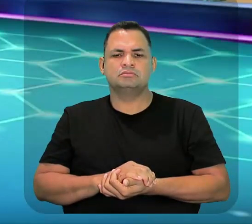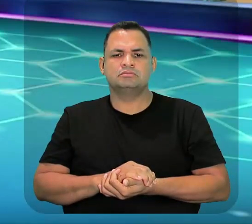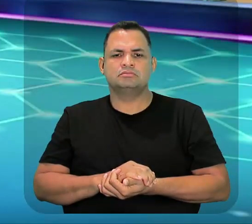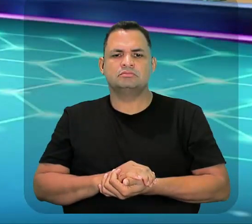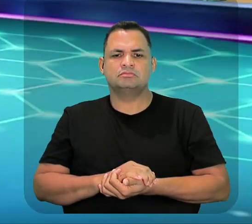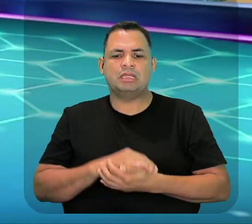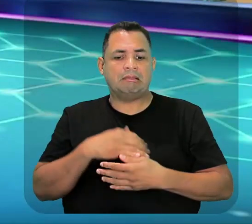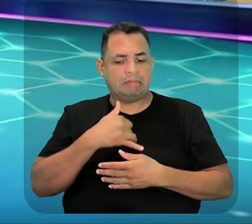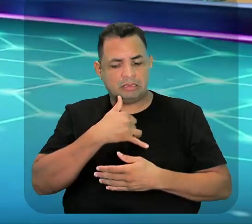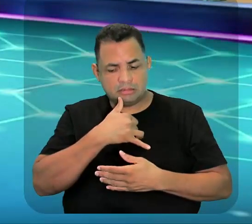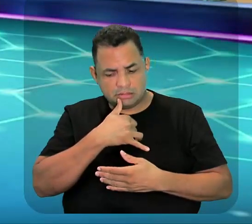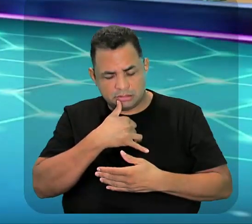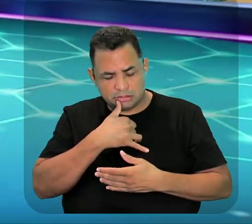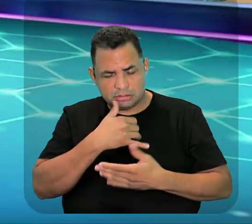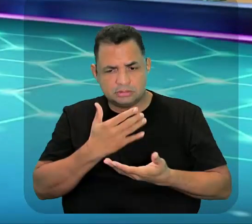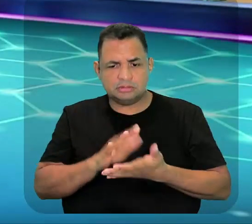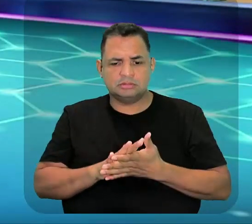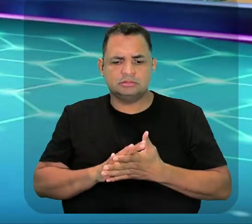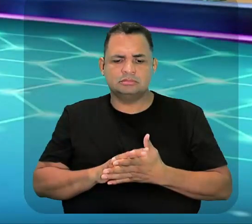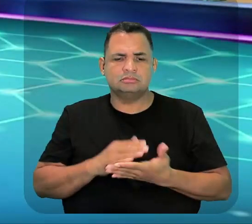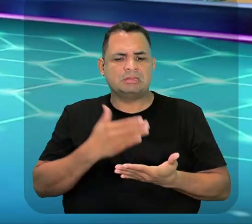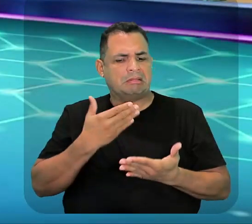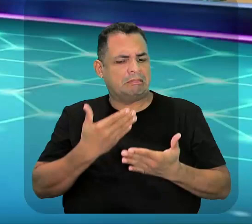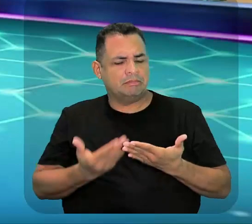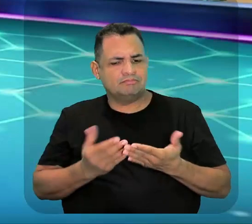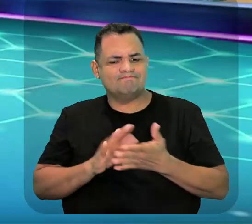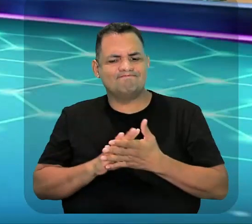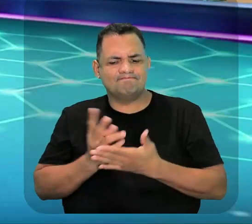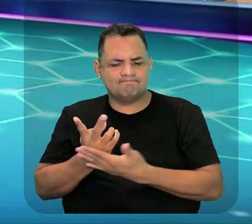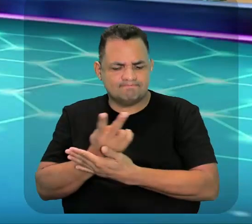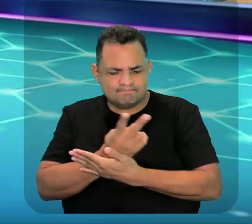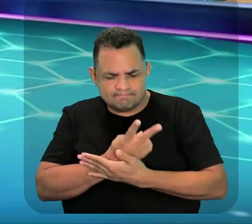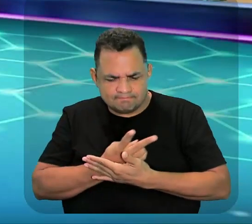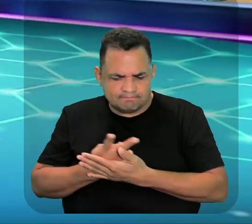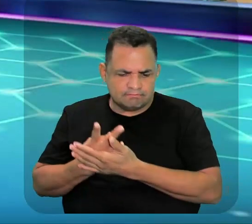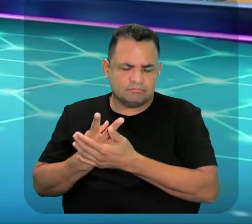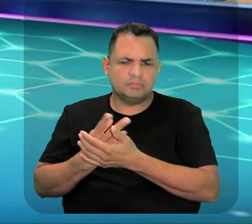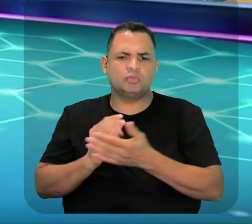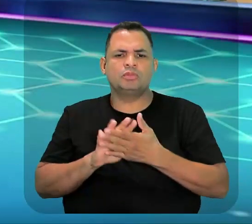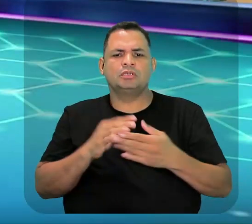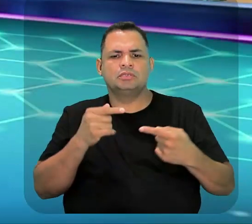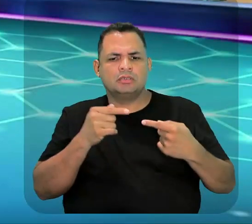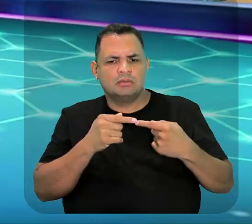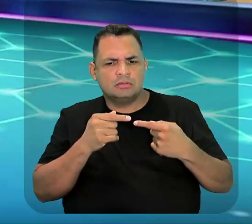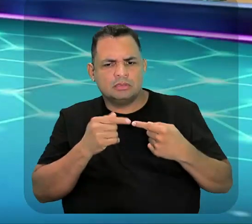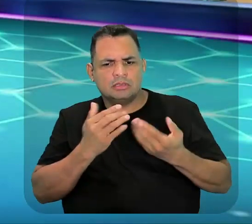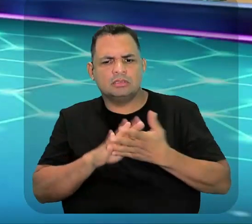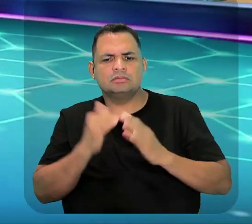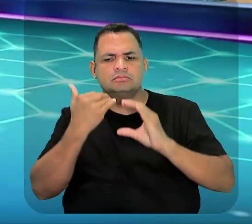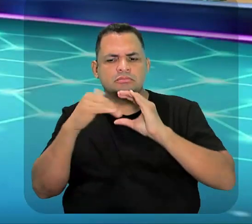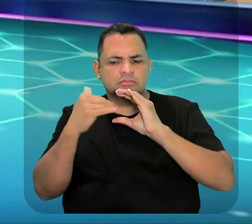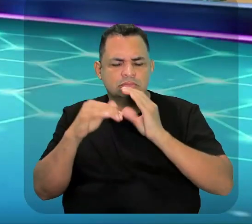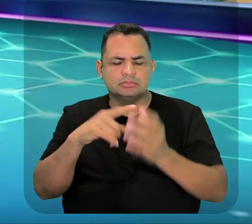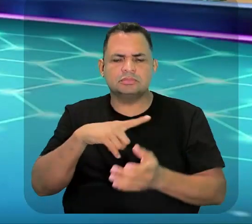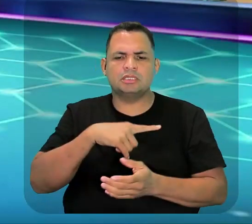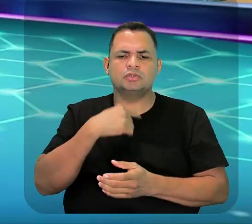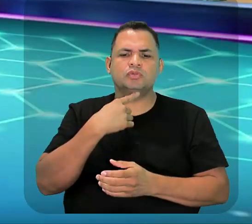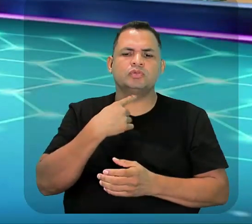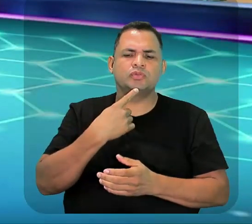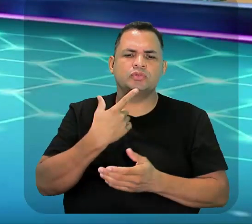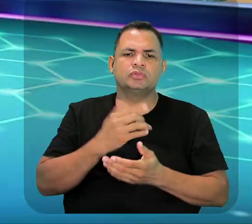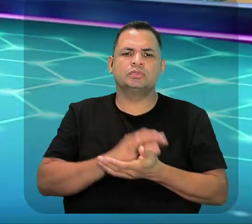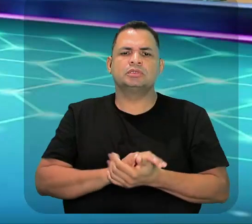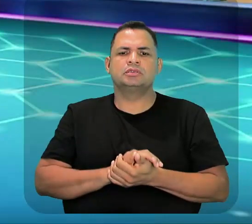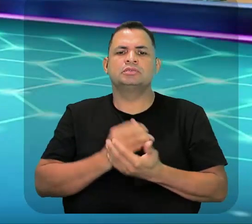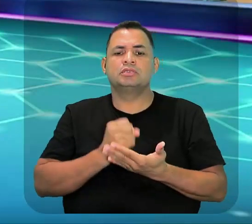Não desanimem, não desistem, procurem entrar em contato com a gente se tiver dúvida, que a gente vai estar